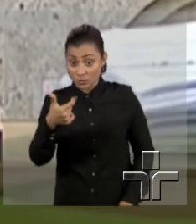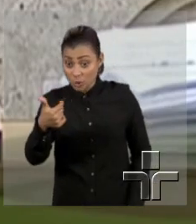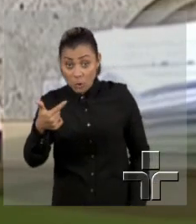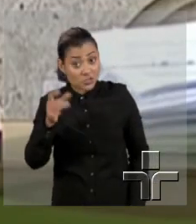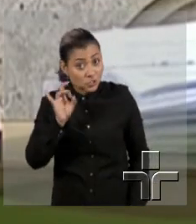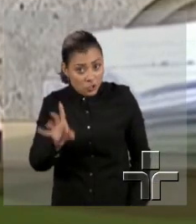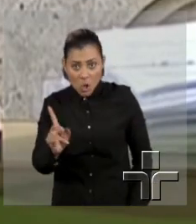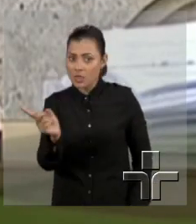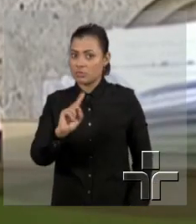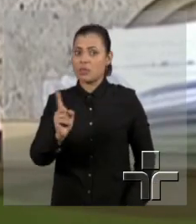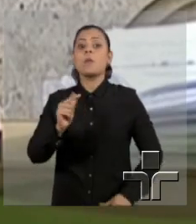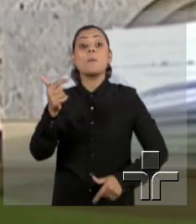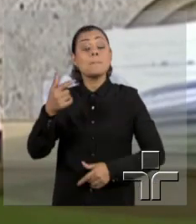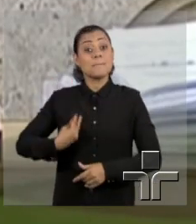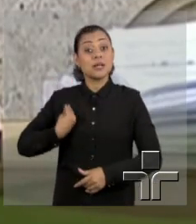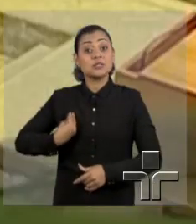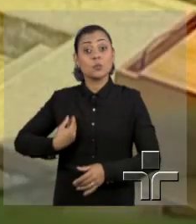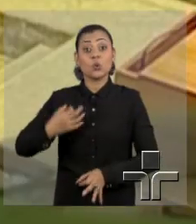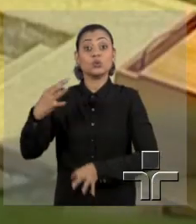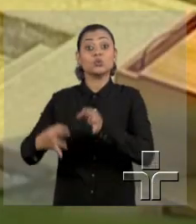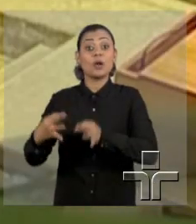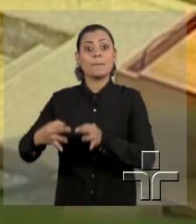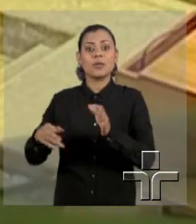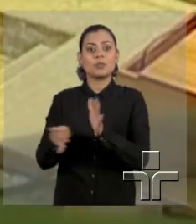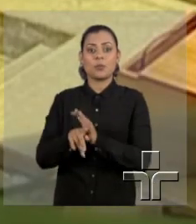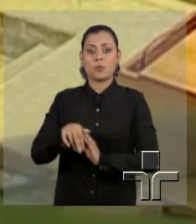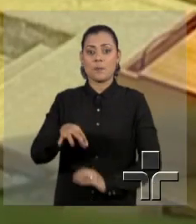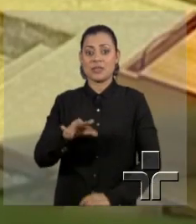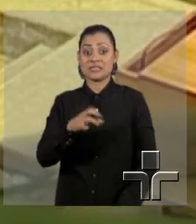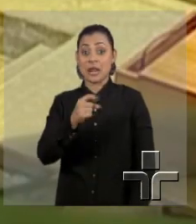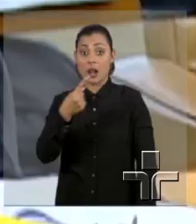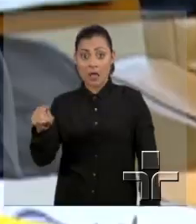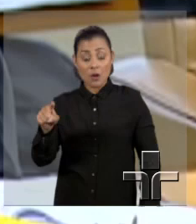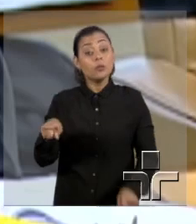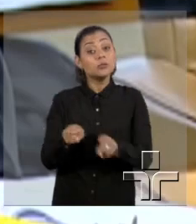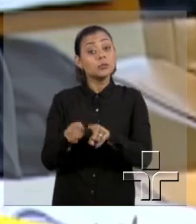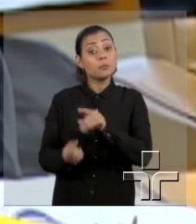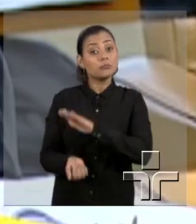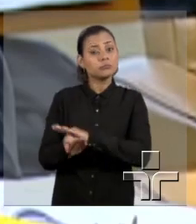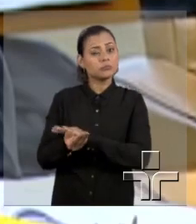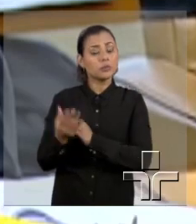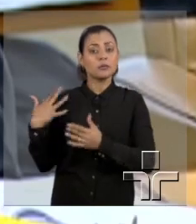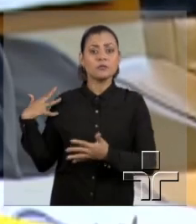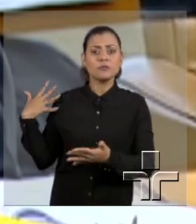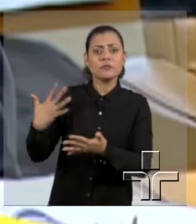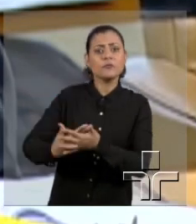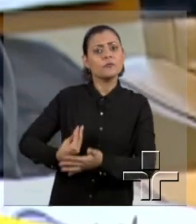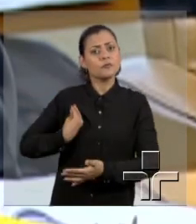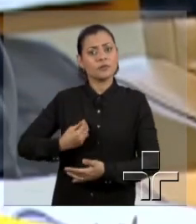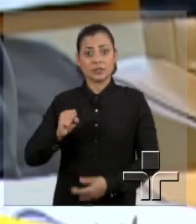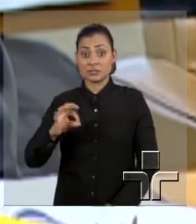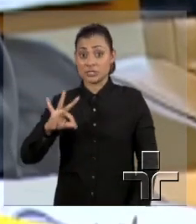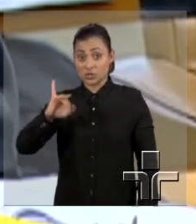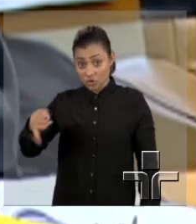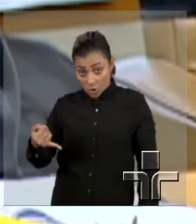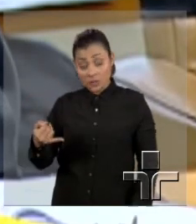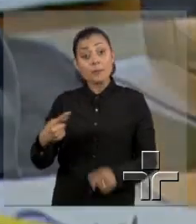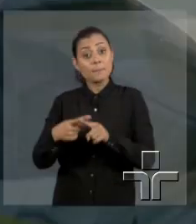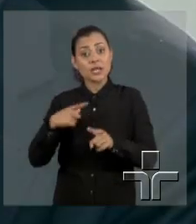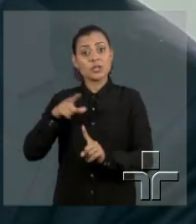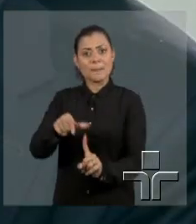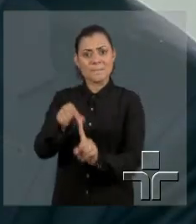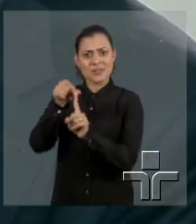quando participou do julgamento do chamado Mensalão, mas em toda a sua trajetória no Supremo, jamais se deixou levar por